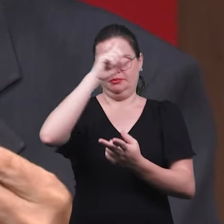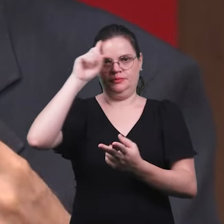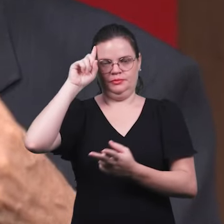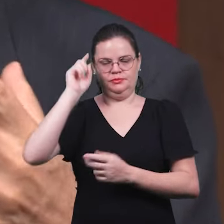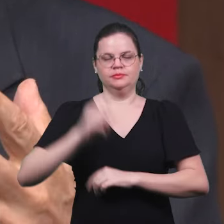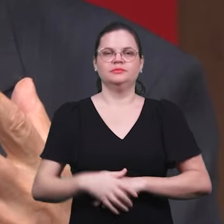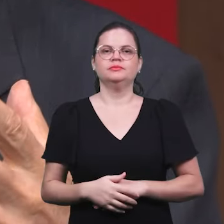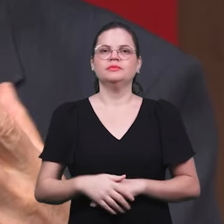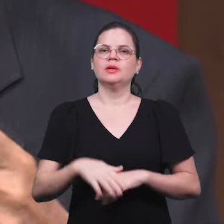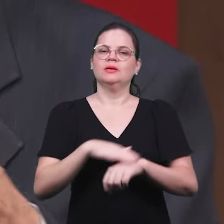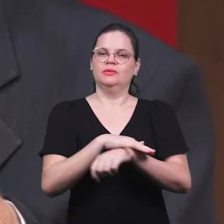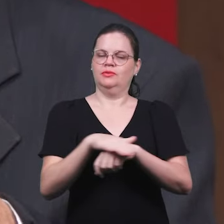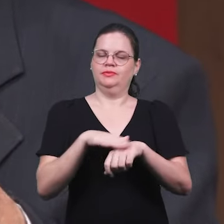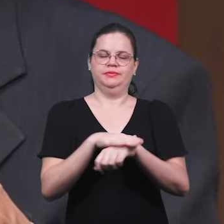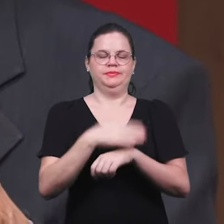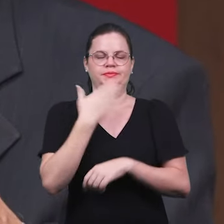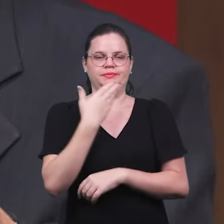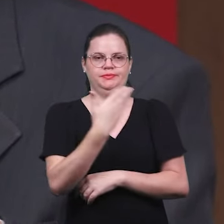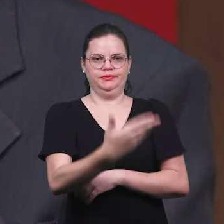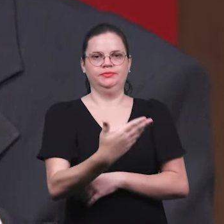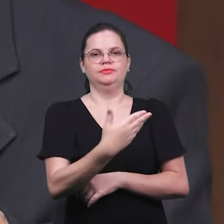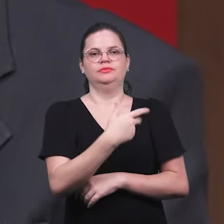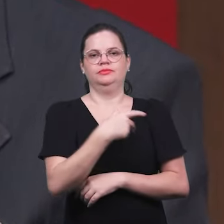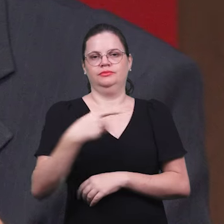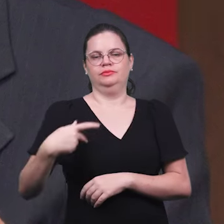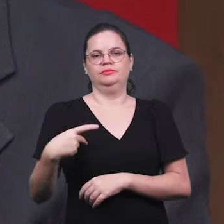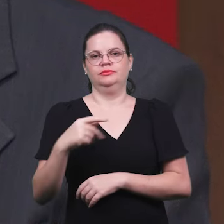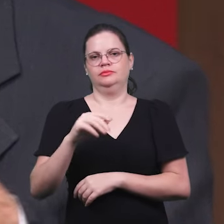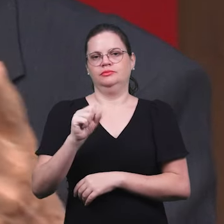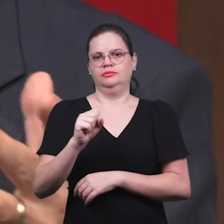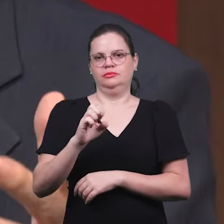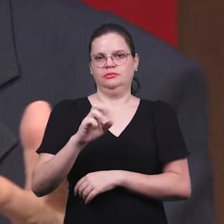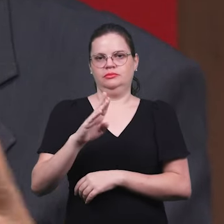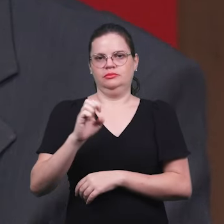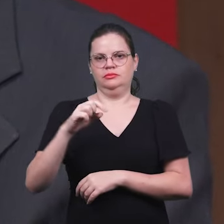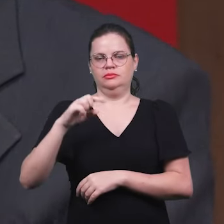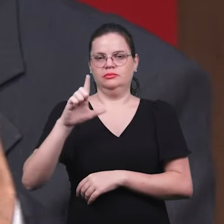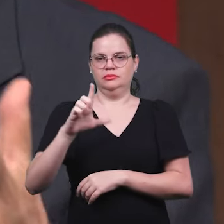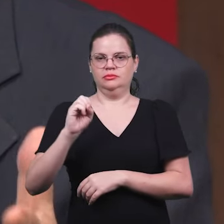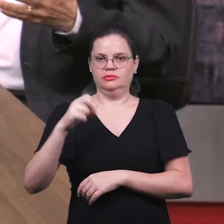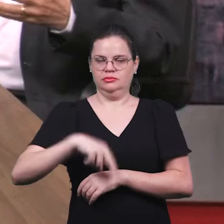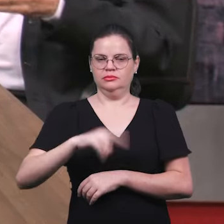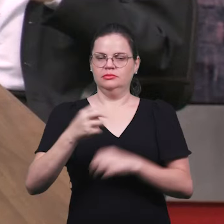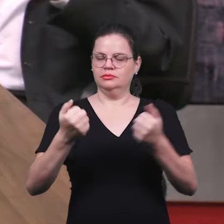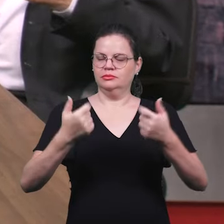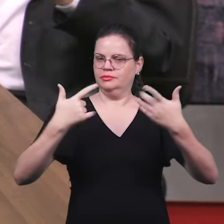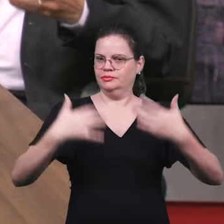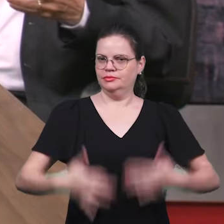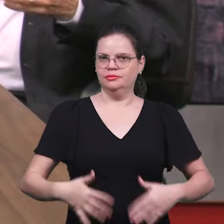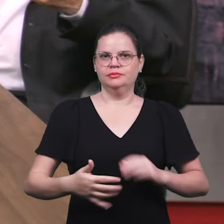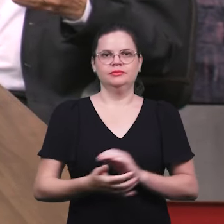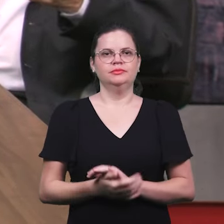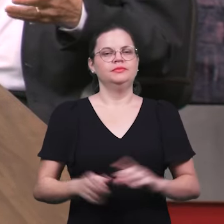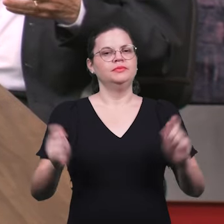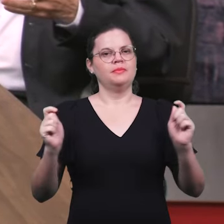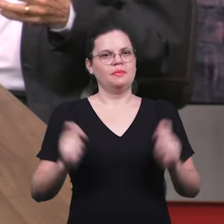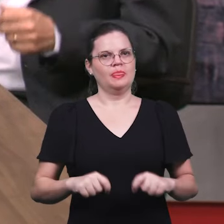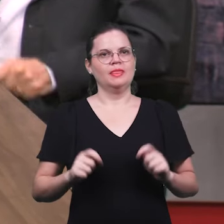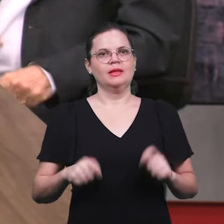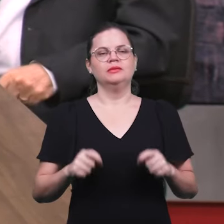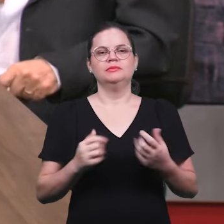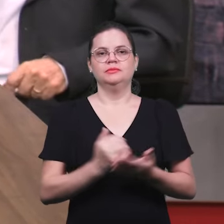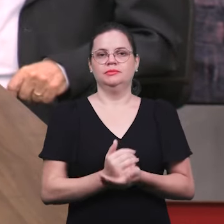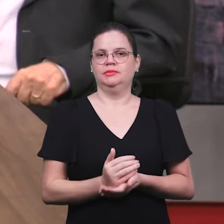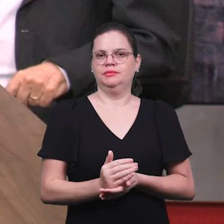Serlon para discorrer inicialmente sobre este tempo, podendo entrar no assunto objeto